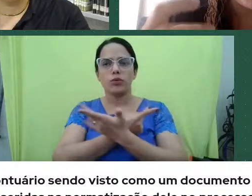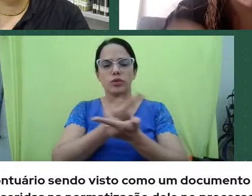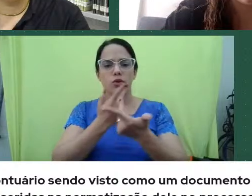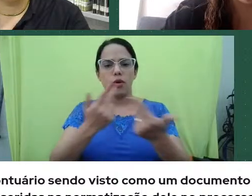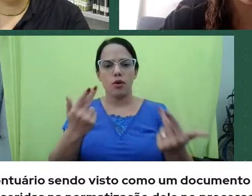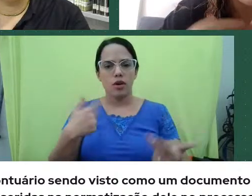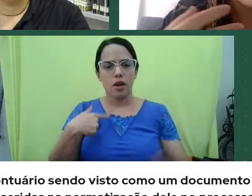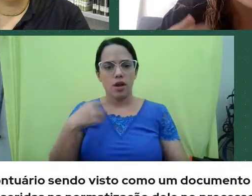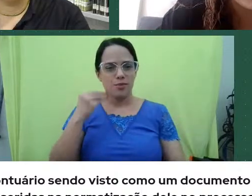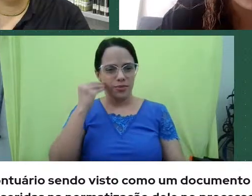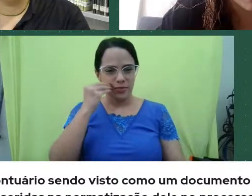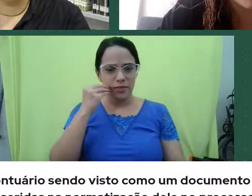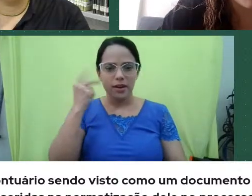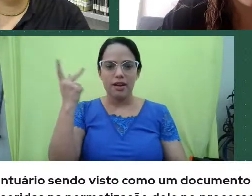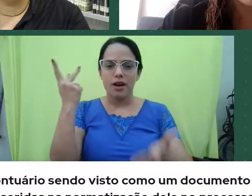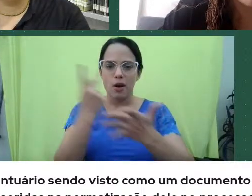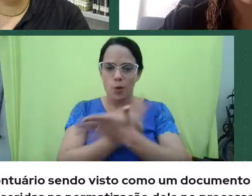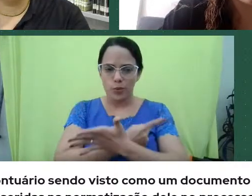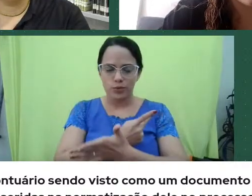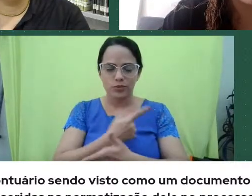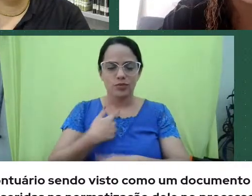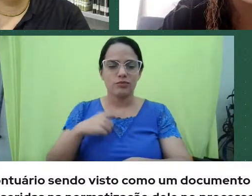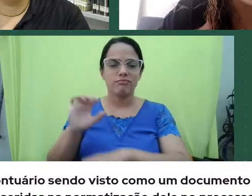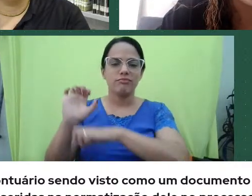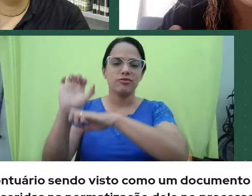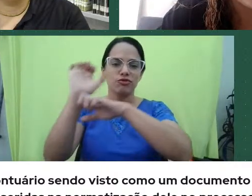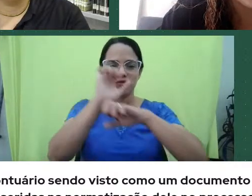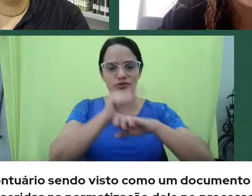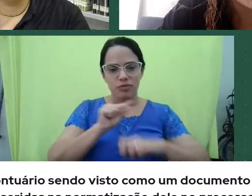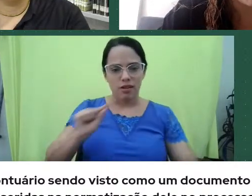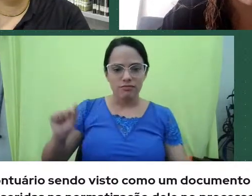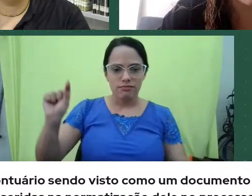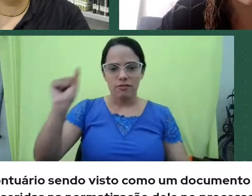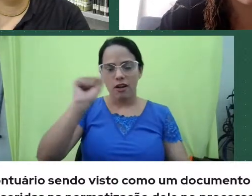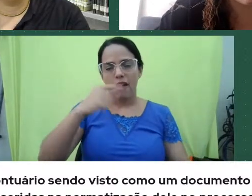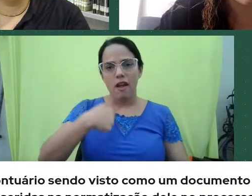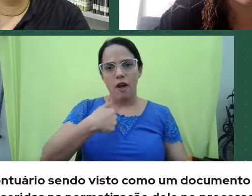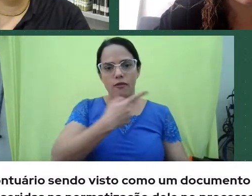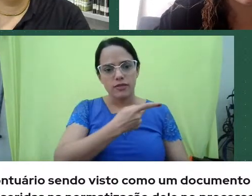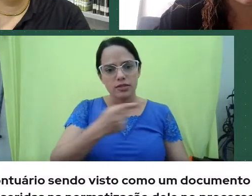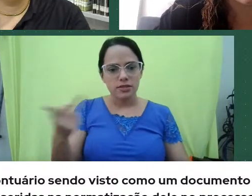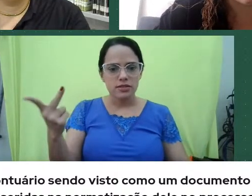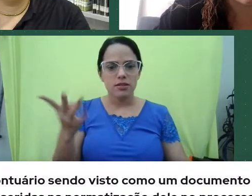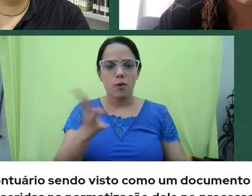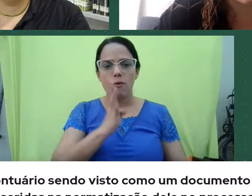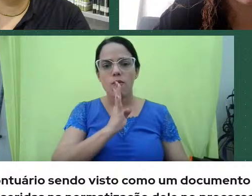experiência própria em vários estados pelos quais eu passei e visitei